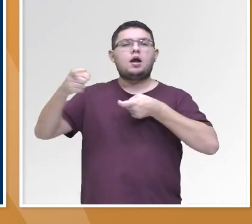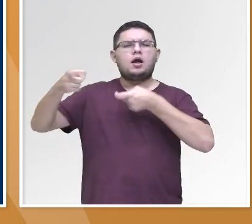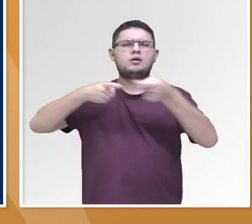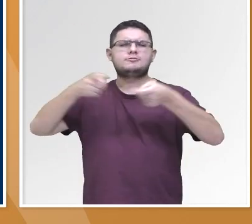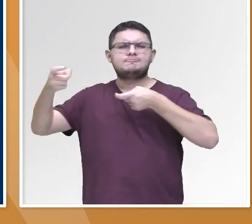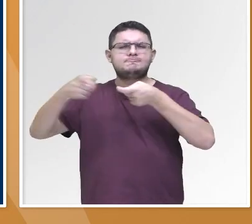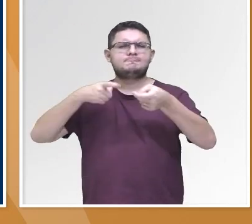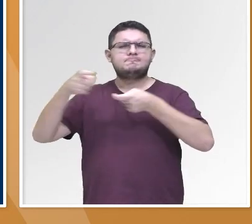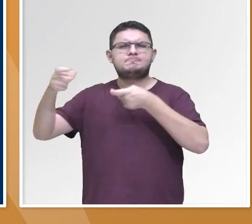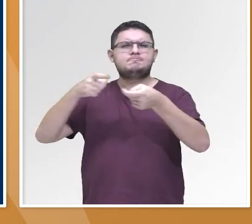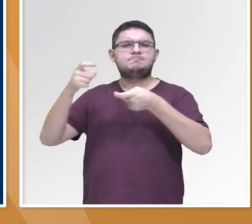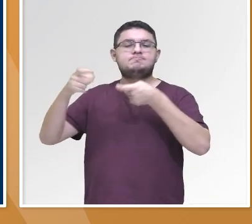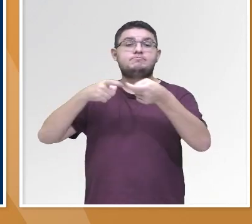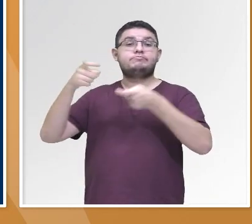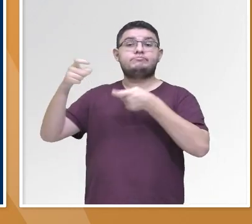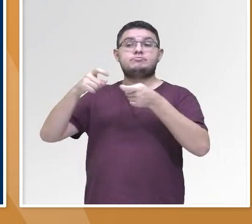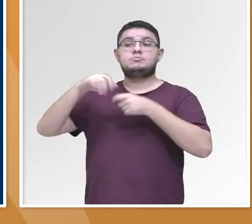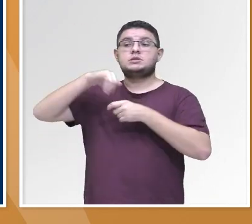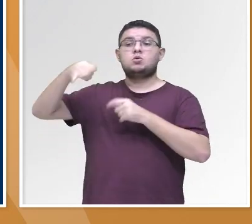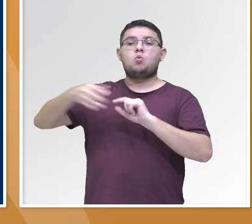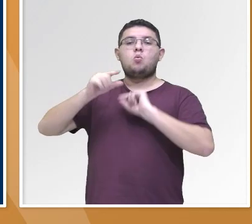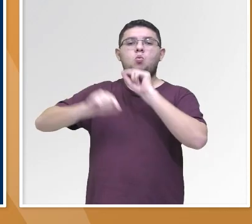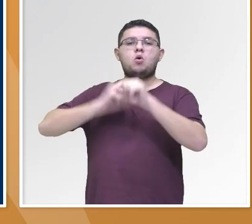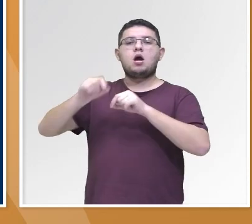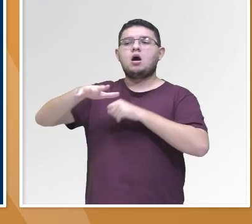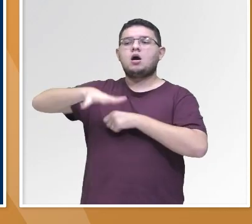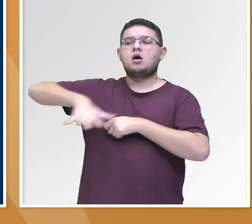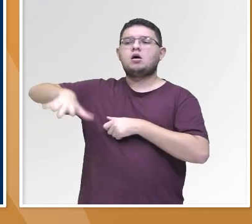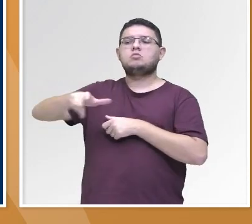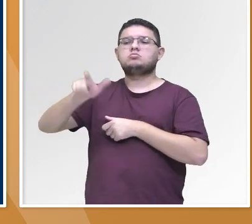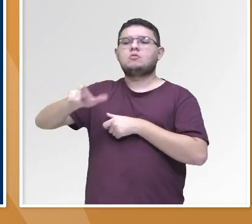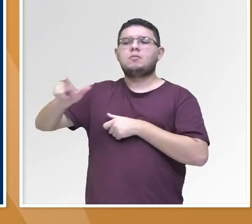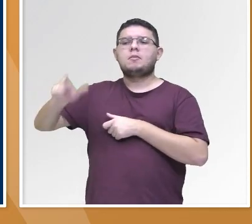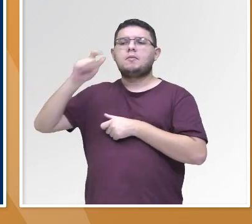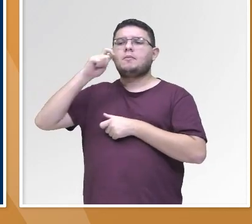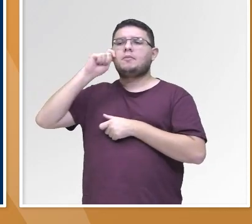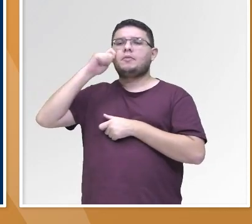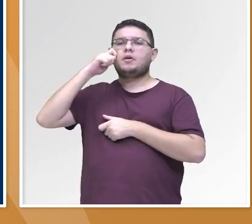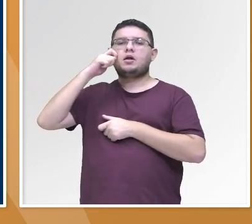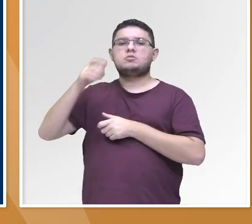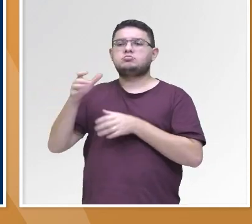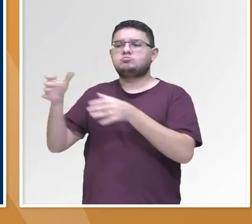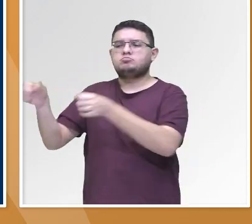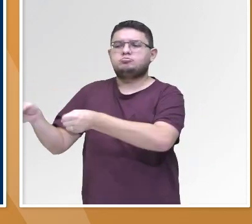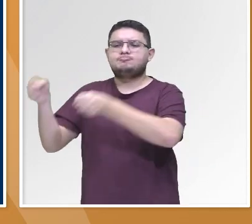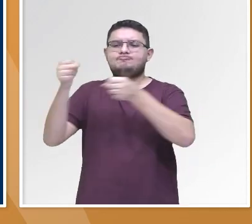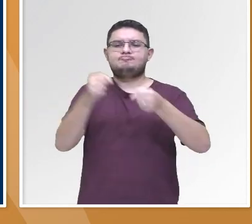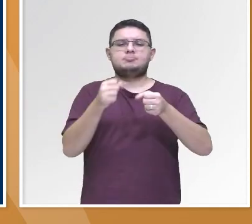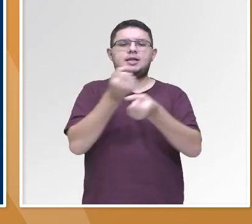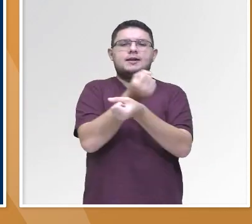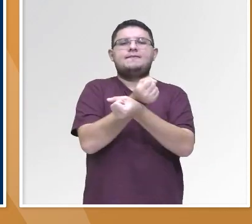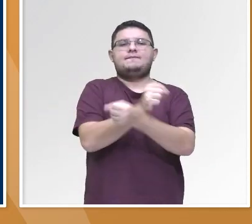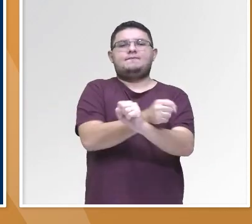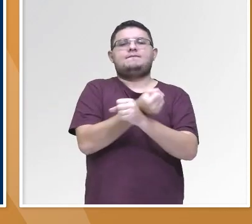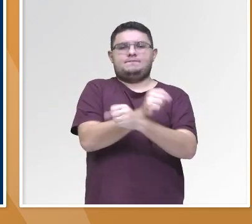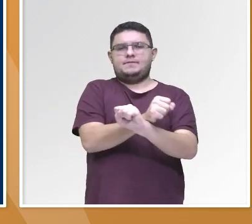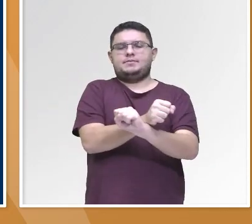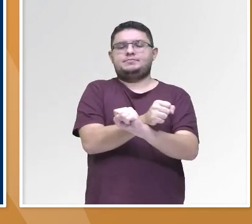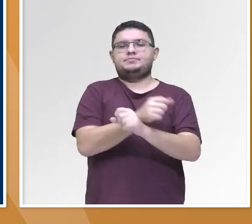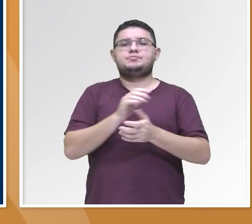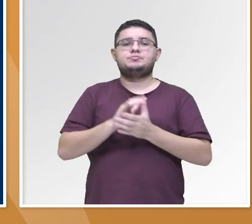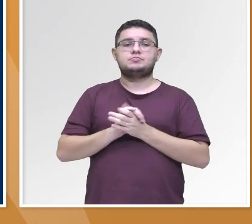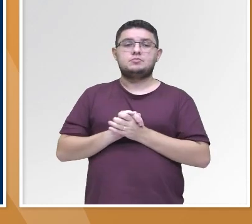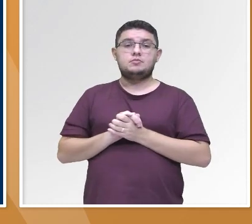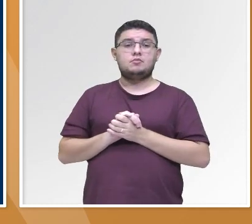eram propositais, onde as tribos mais fortes iam, derrotavam os mais fracos e transformavam em escravos. E aí,